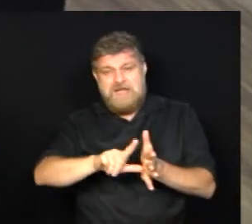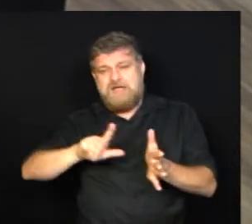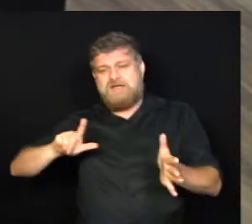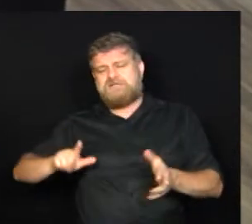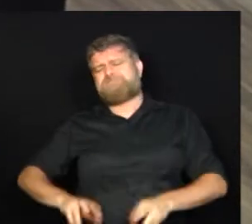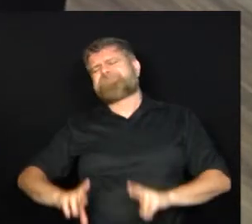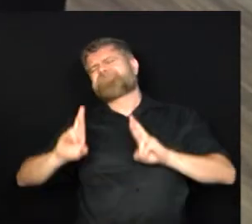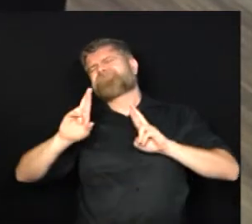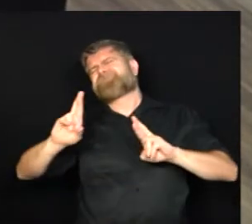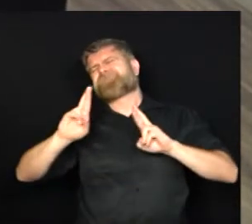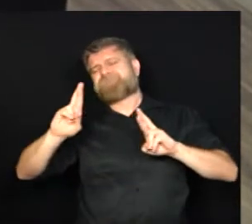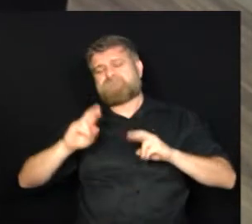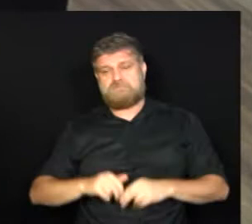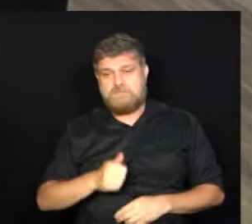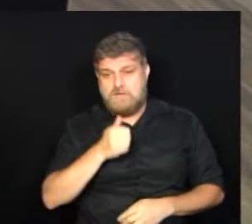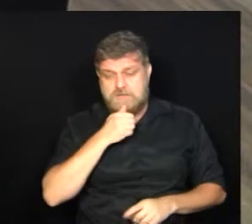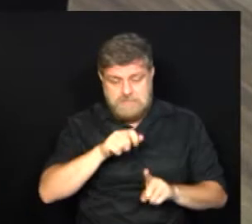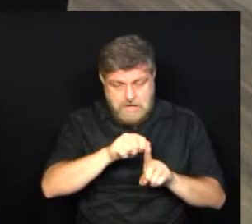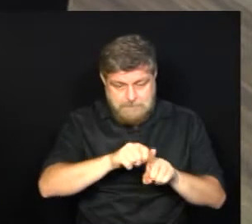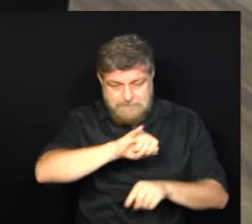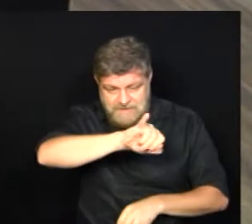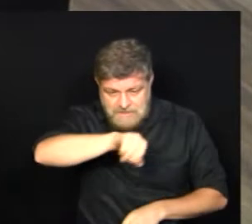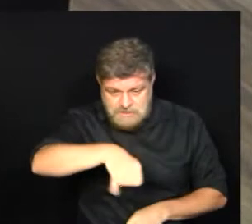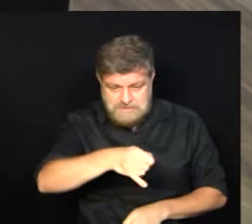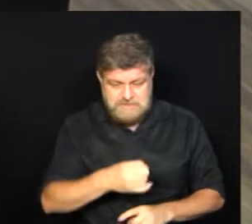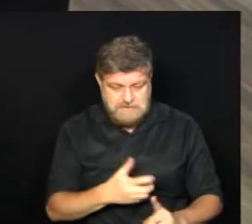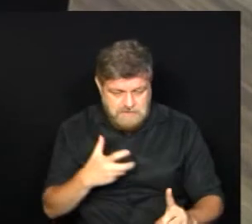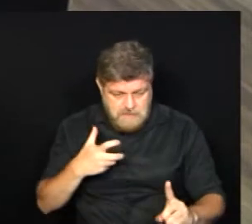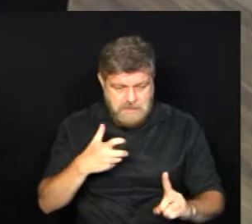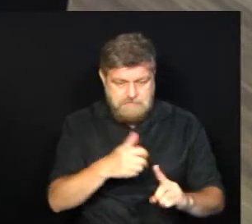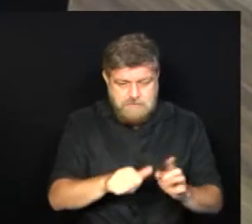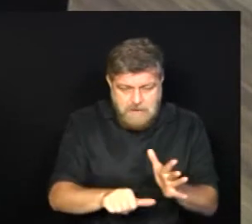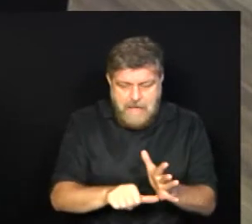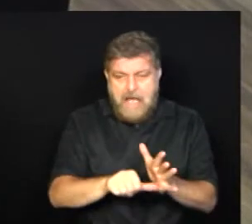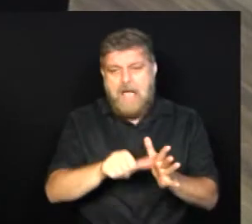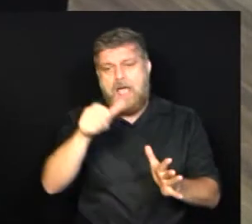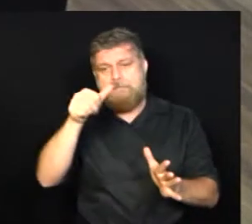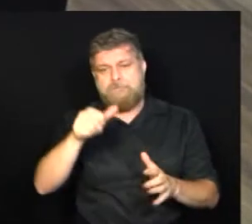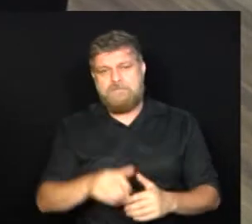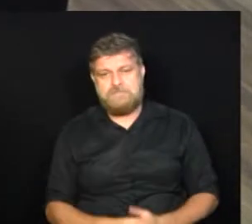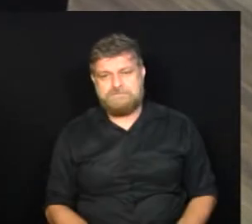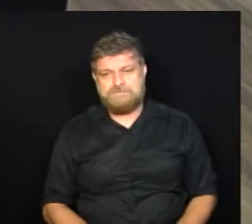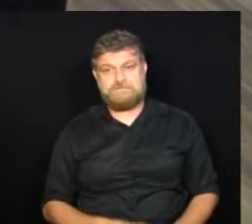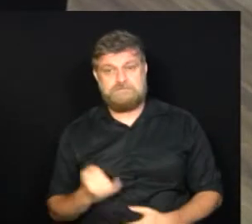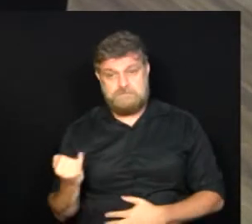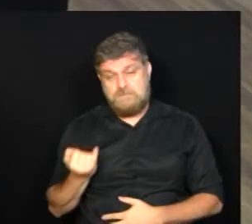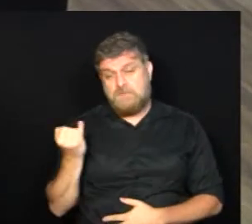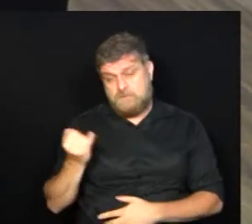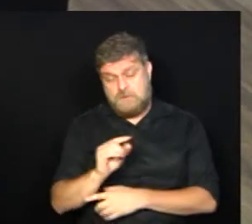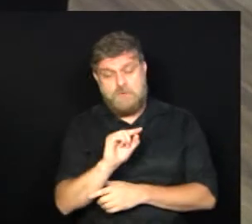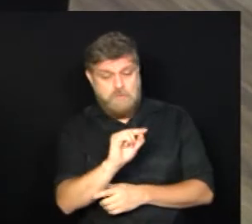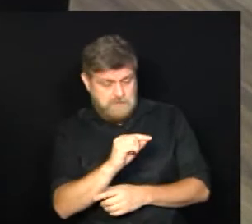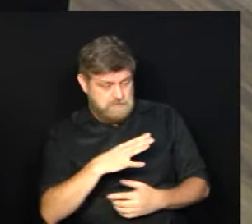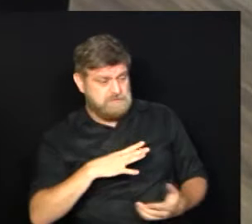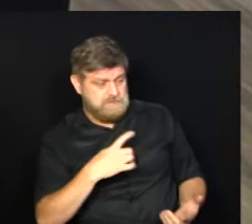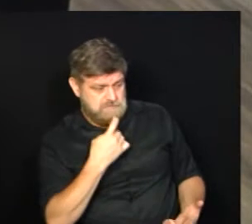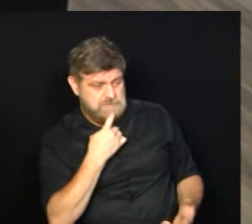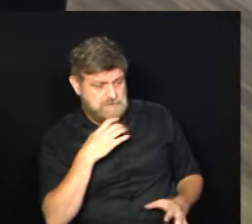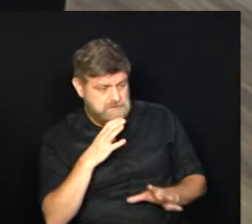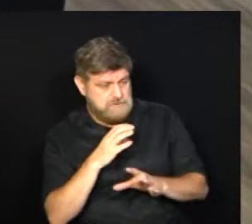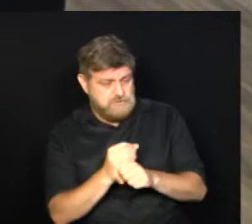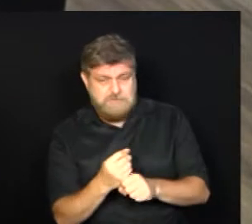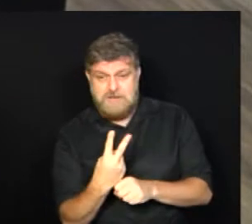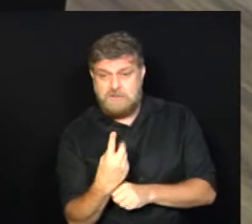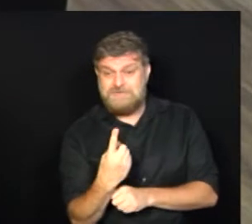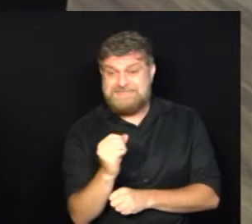data, mas ainda neste mês, que a primeira dose seja aplicada. Importante que em Campinas são